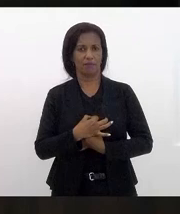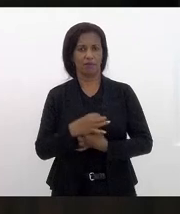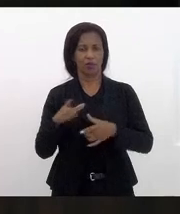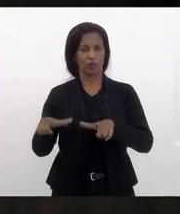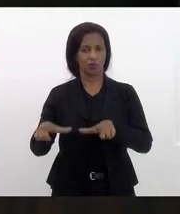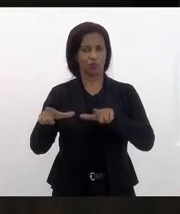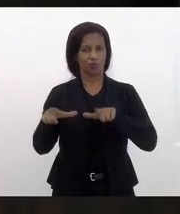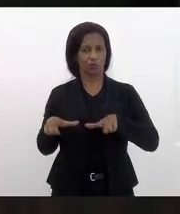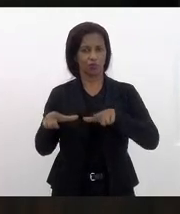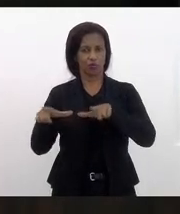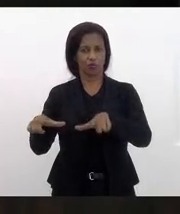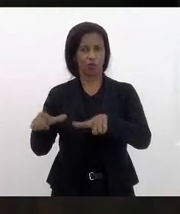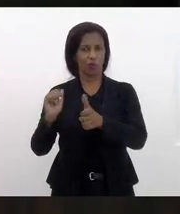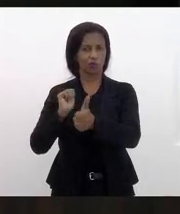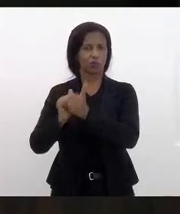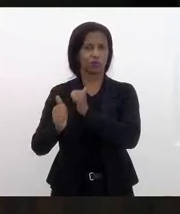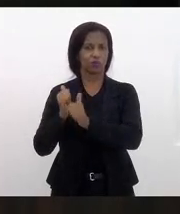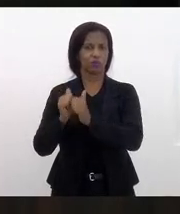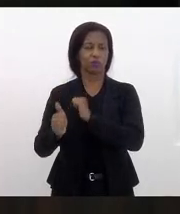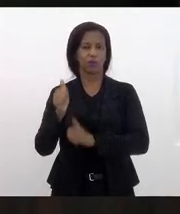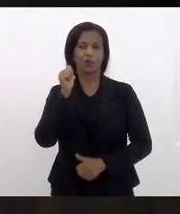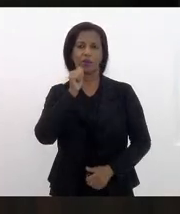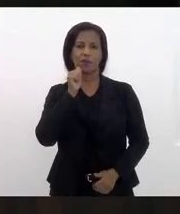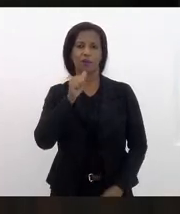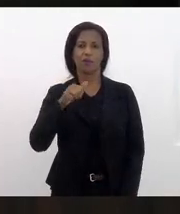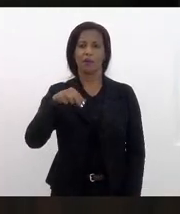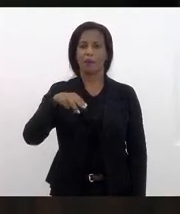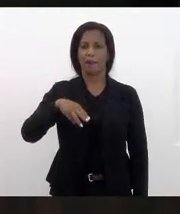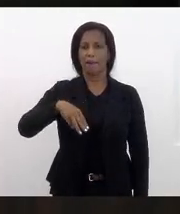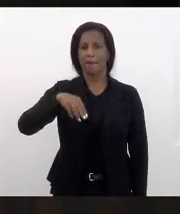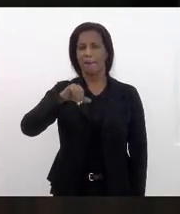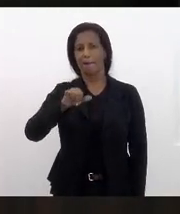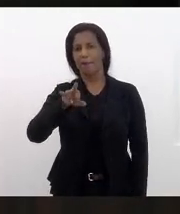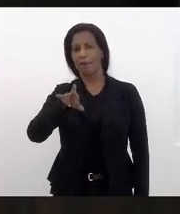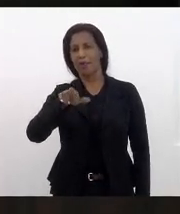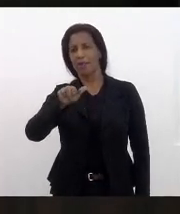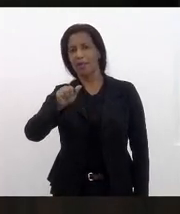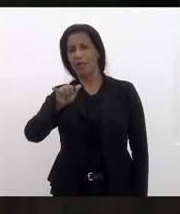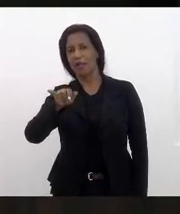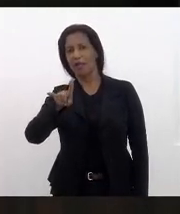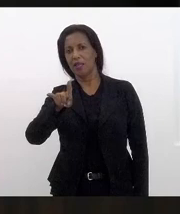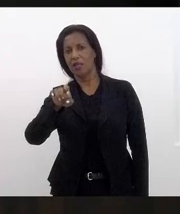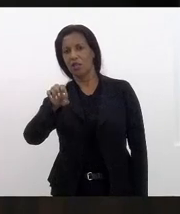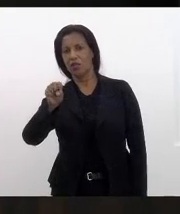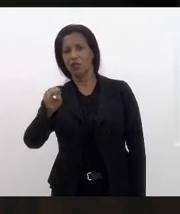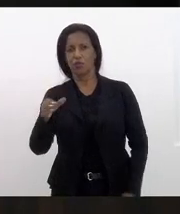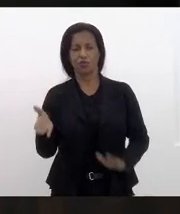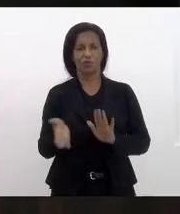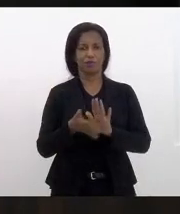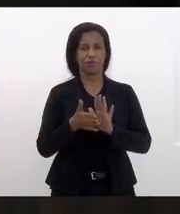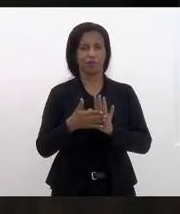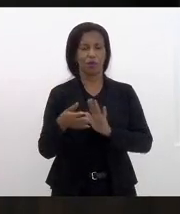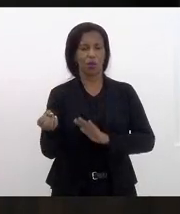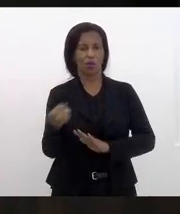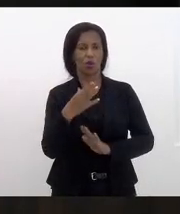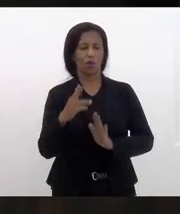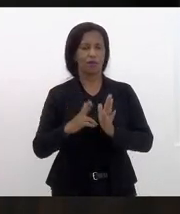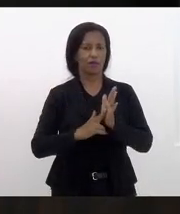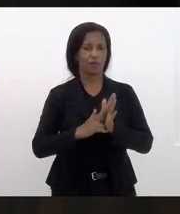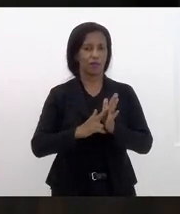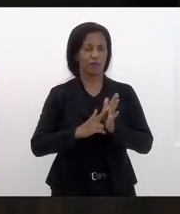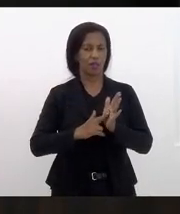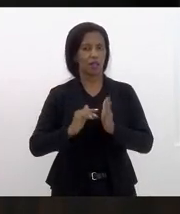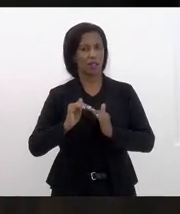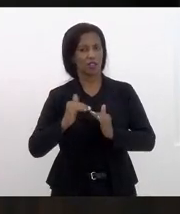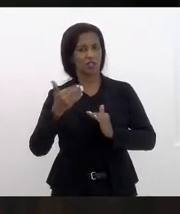diploma, a jogadora de futebol feminina Miraildes Maciel Mota, parecer da comissão de normas internas e proposições